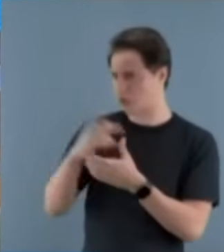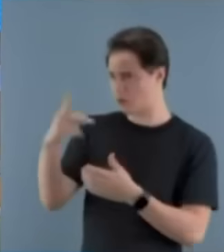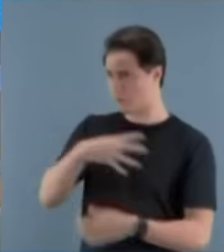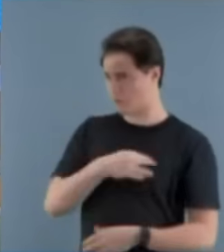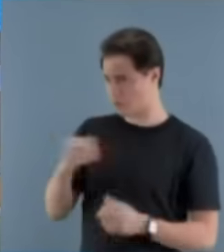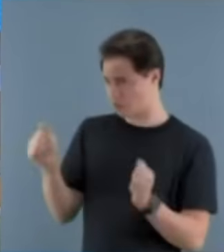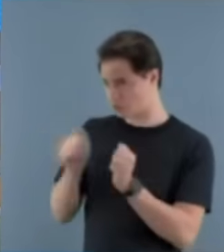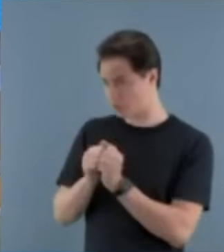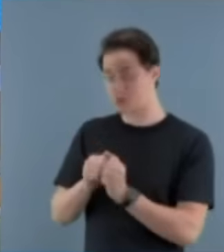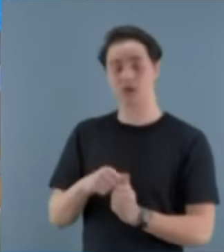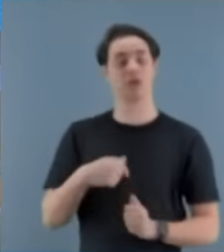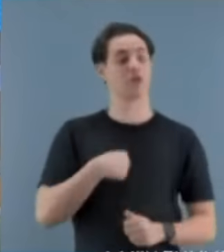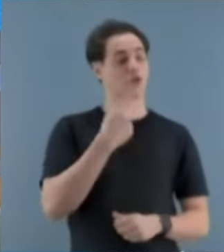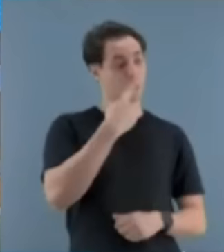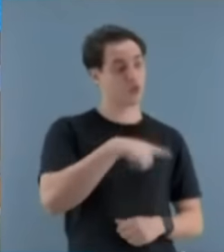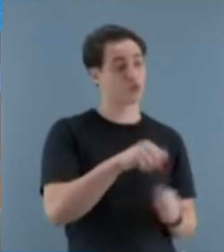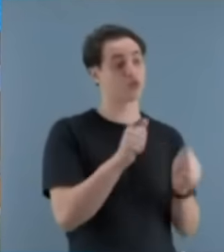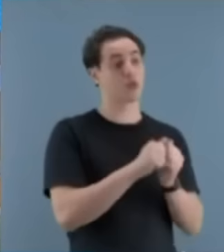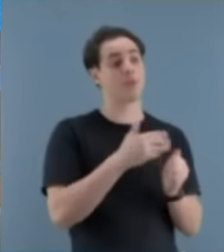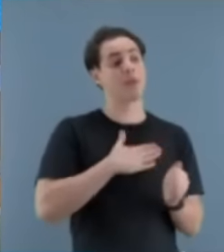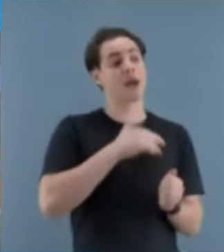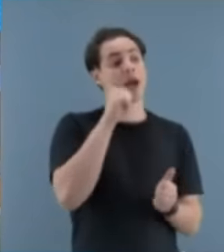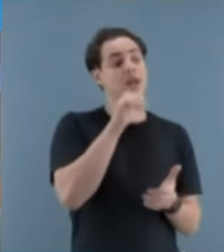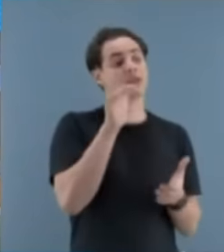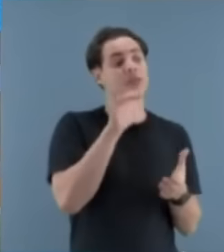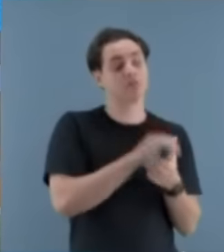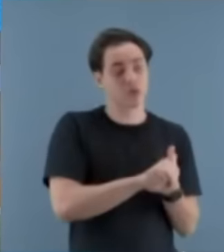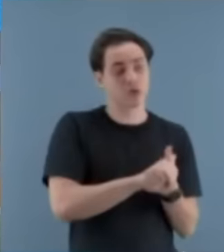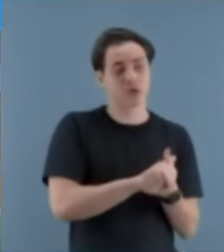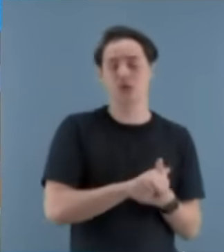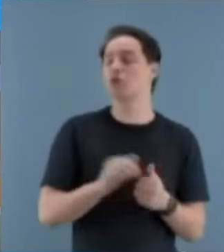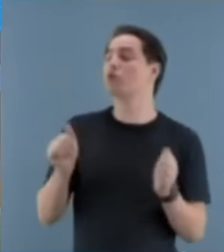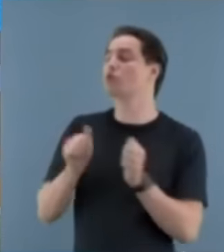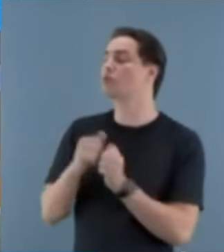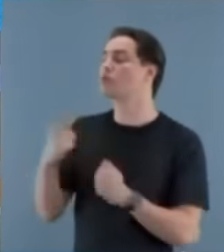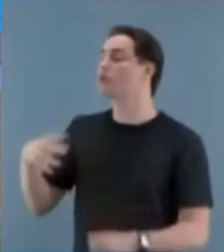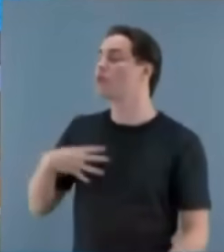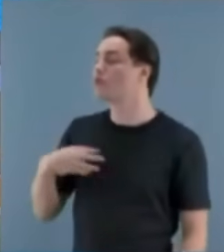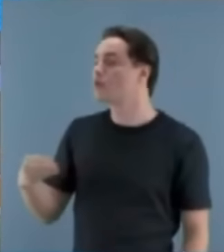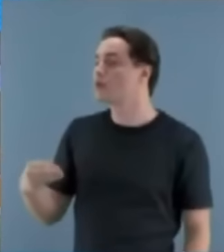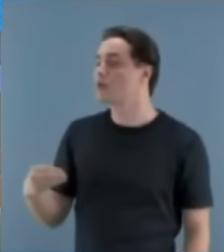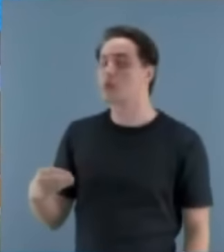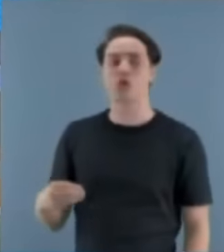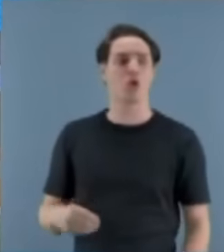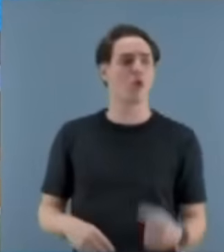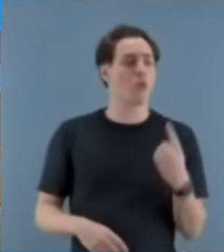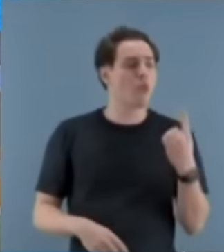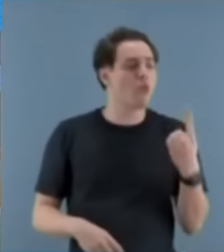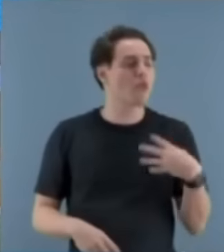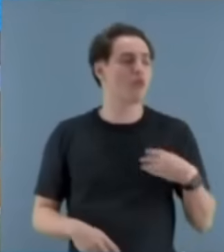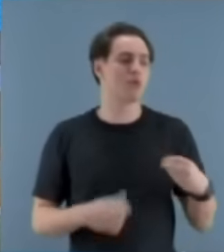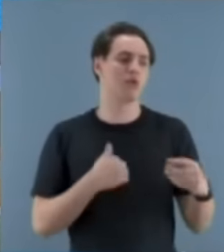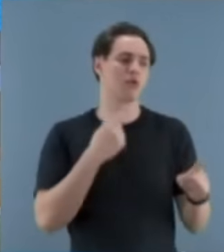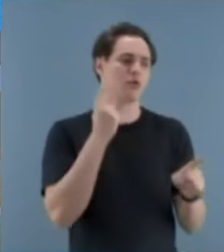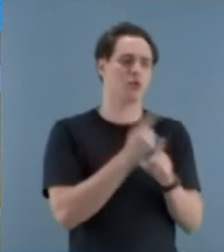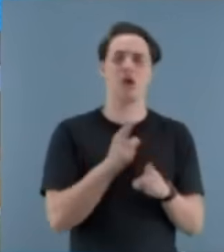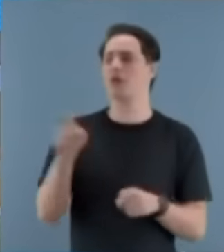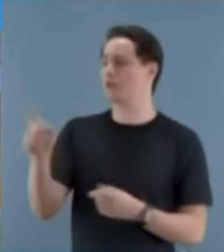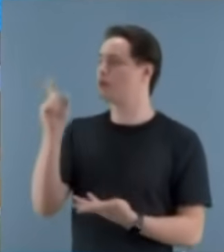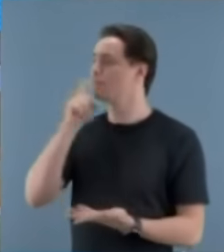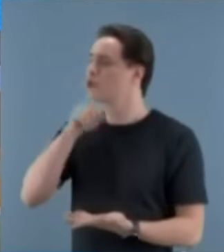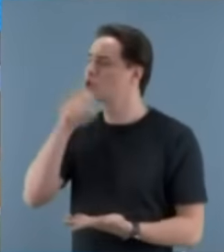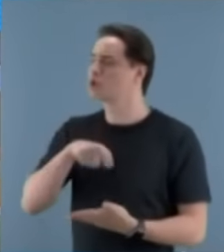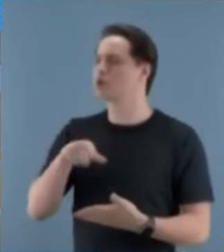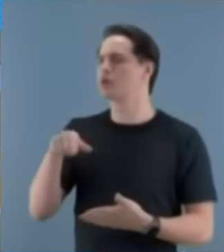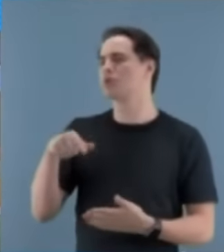filhos. Estive lá com a minha esposa. E com seus filhos? Com um filho que eu encontrei. Está vendo? O senhor está faltando com a verdade. Uma